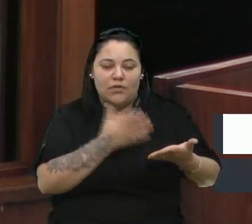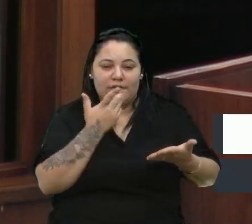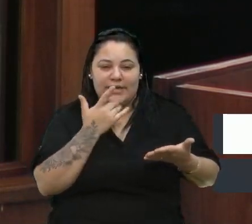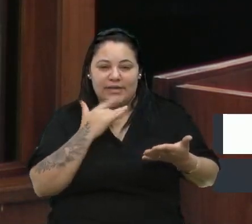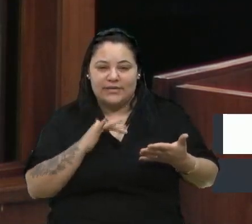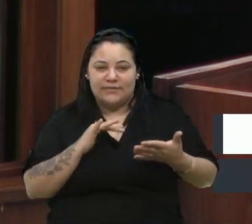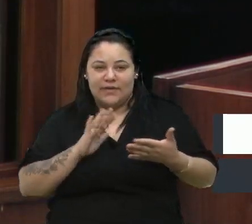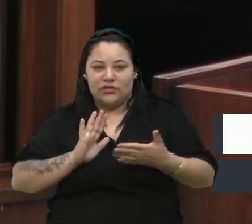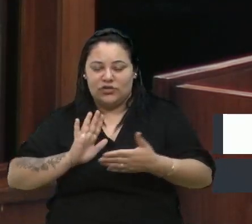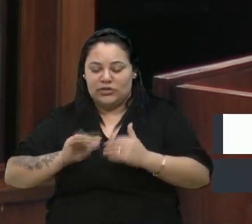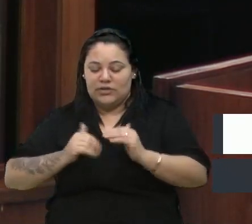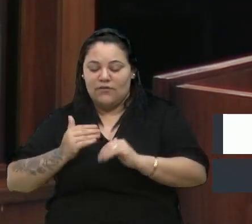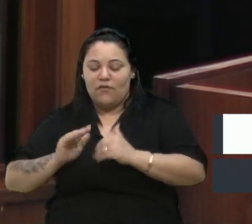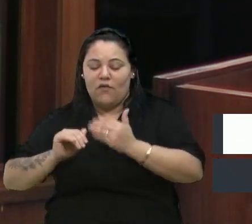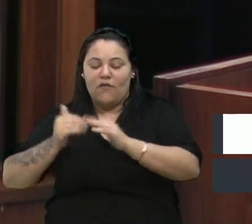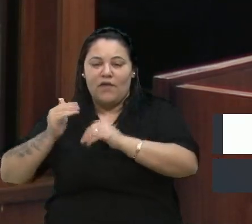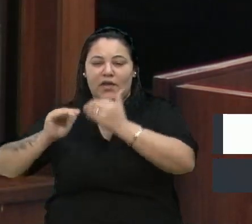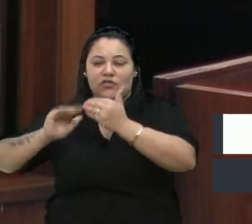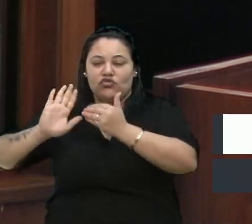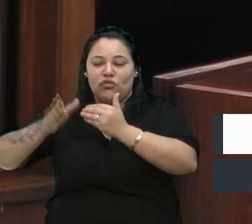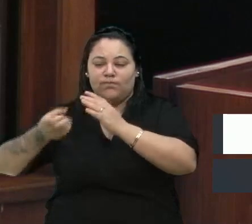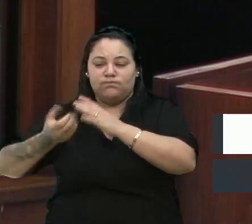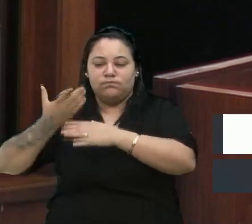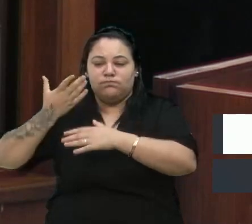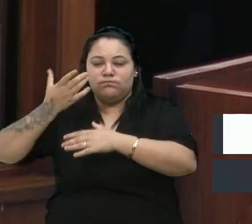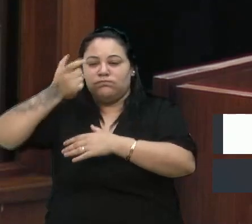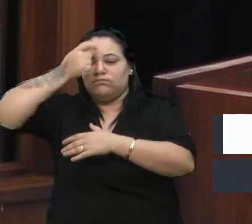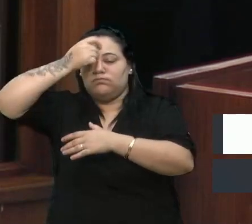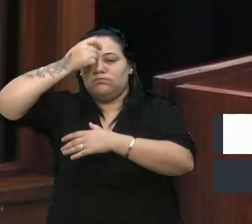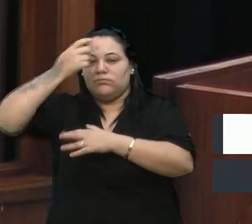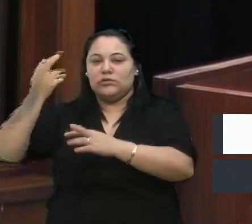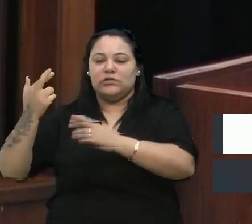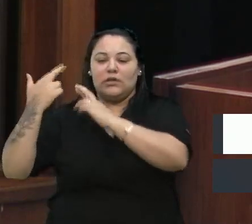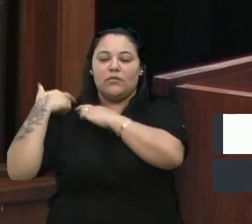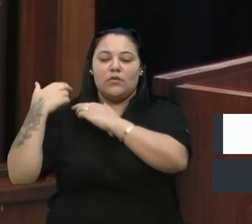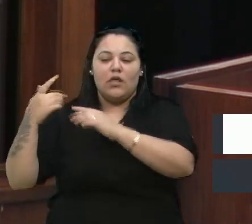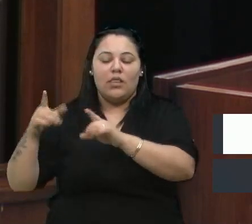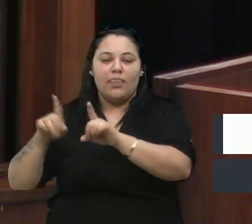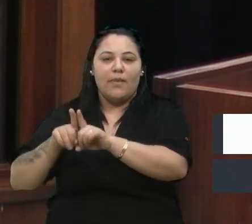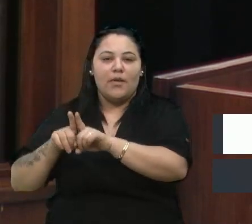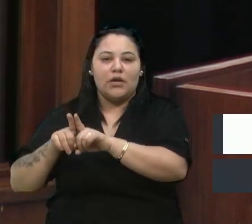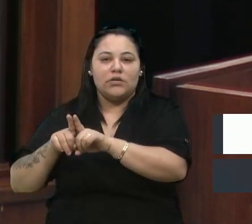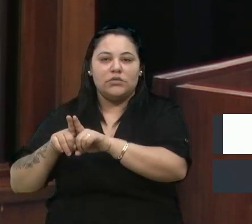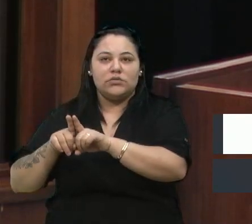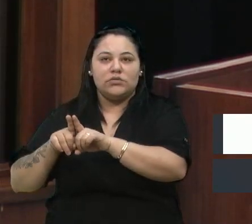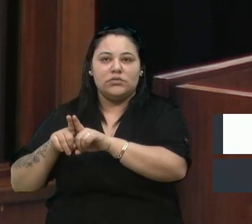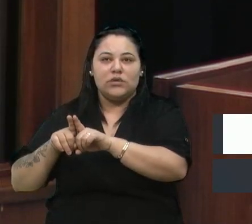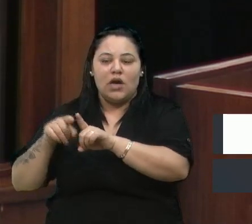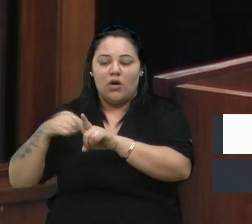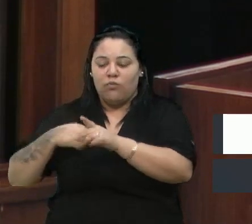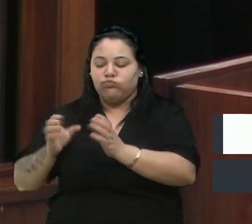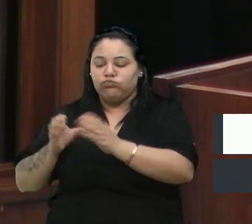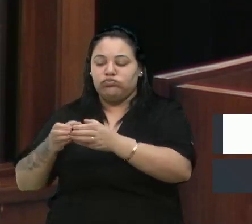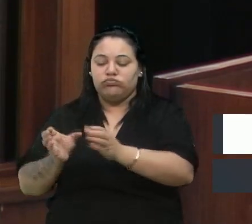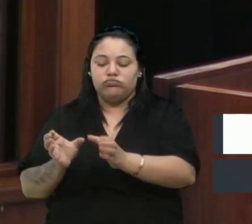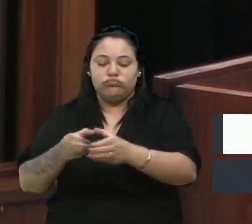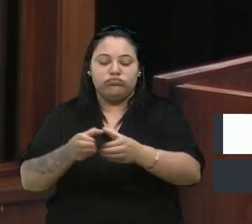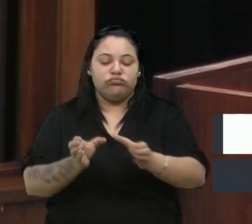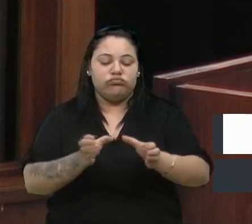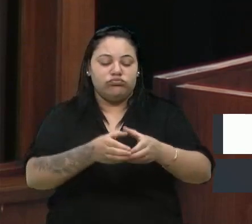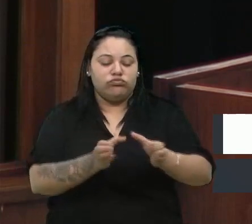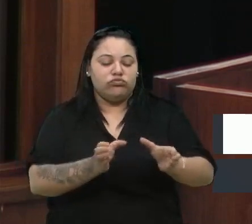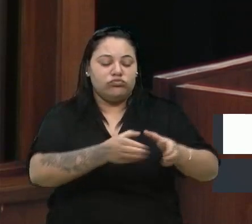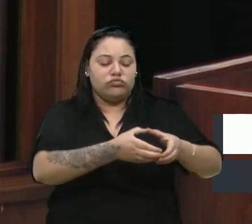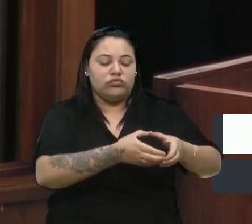mentalidade, desenvolvem uma consciência e uma responsabilidade. Eles se acoplam agora, não só no suprimento